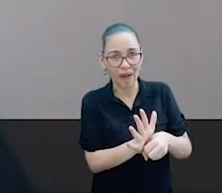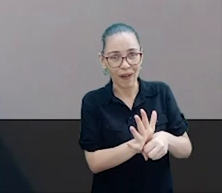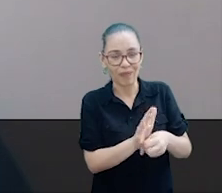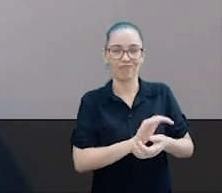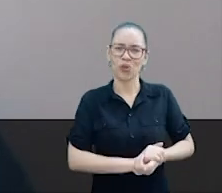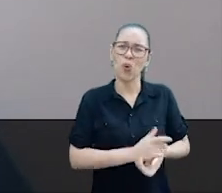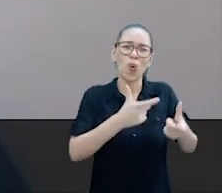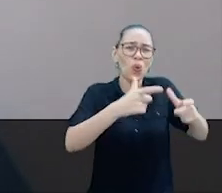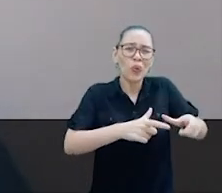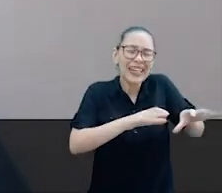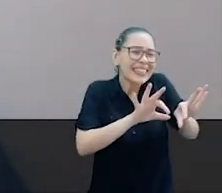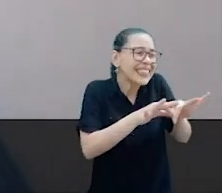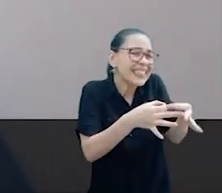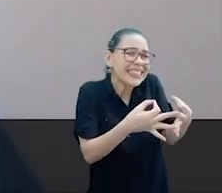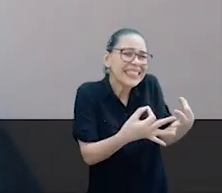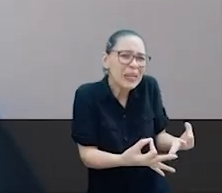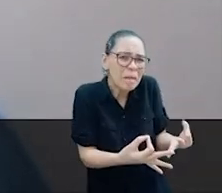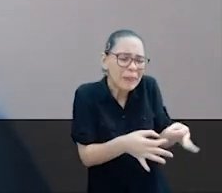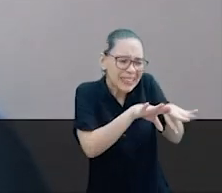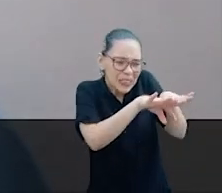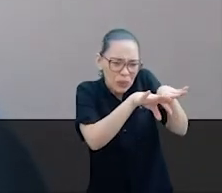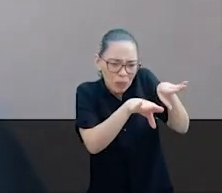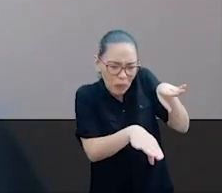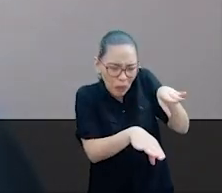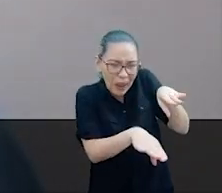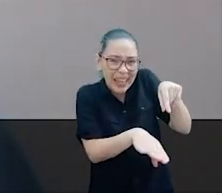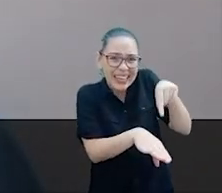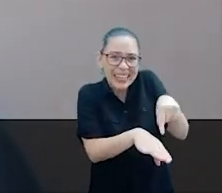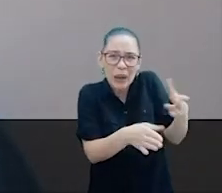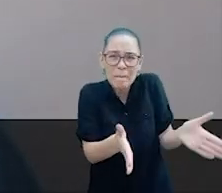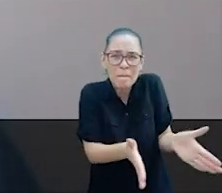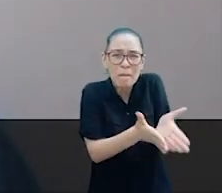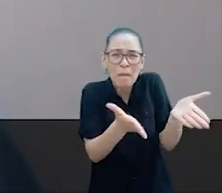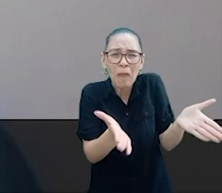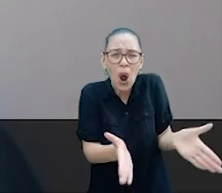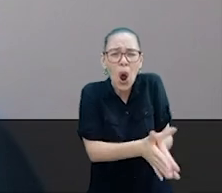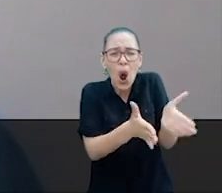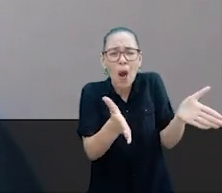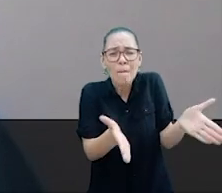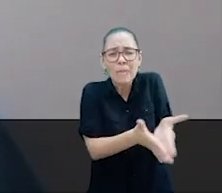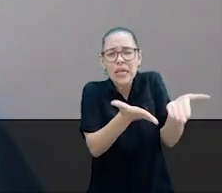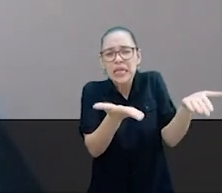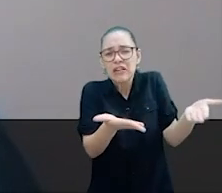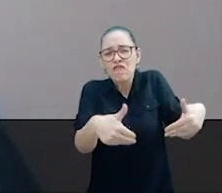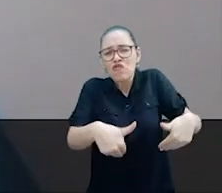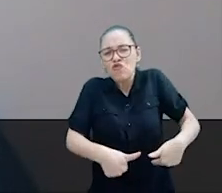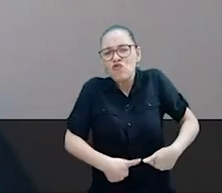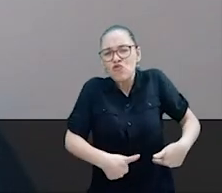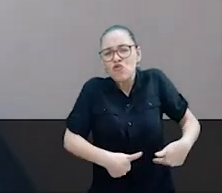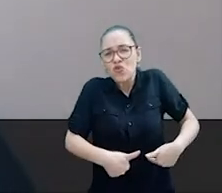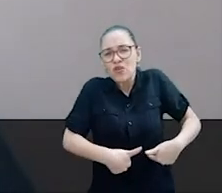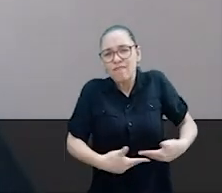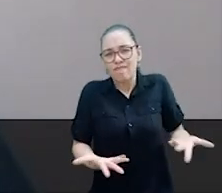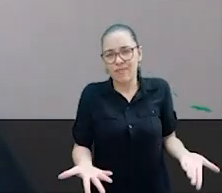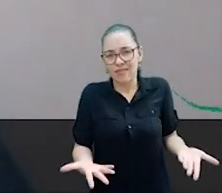e ele foi estudar em Montes Claros, Estalvado de Jequitinhonha. Naquela época, incluído entre as regiões